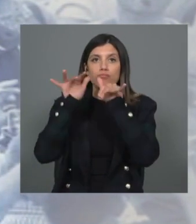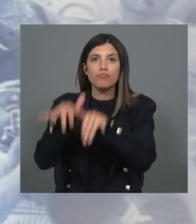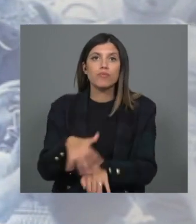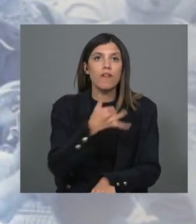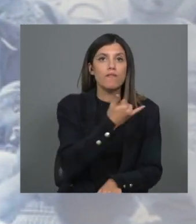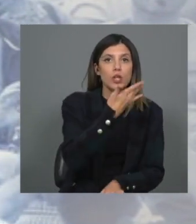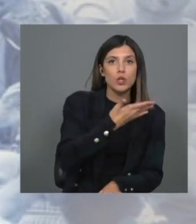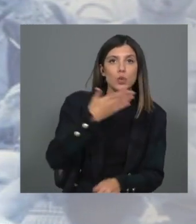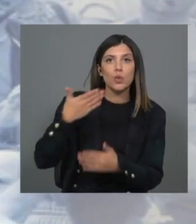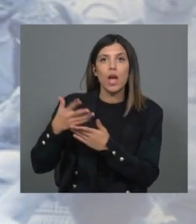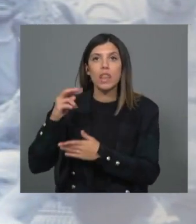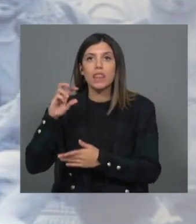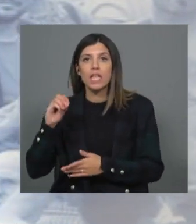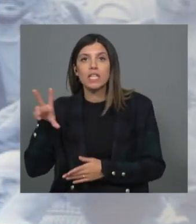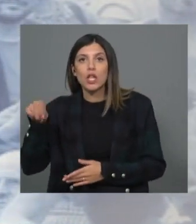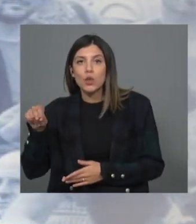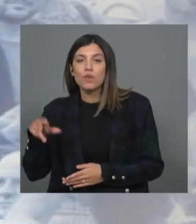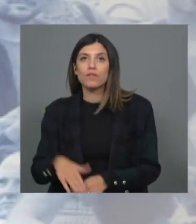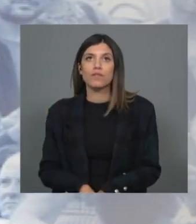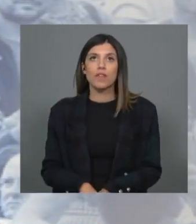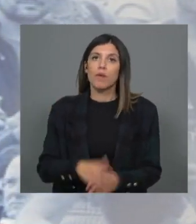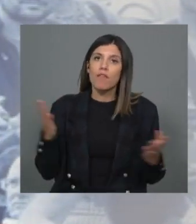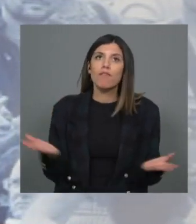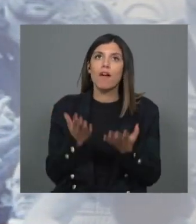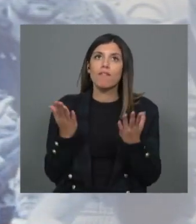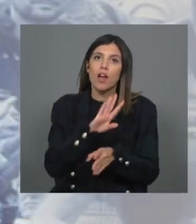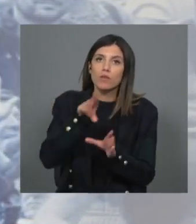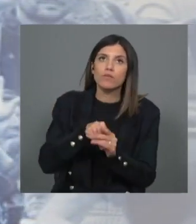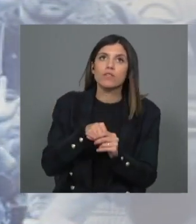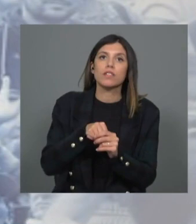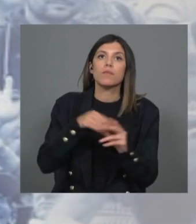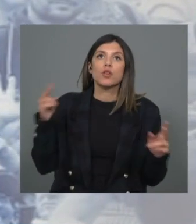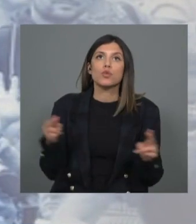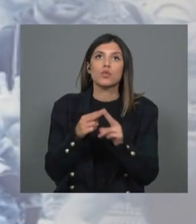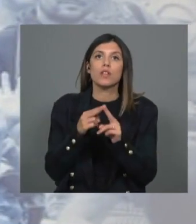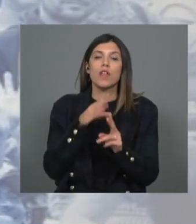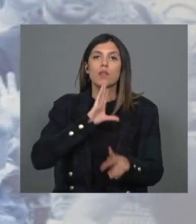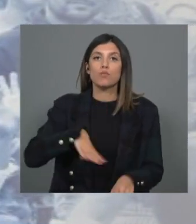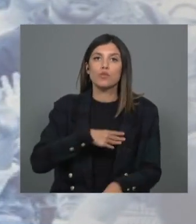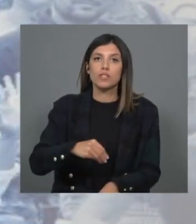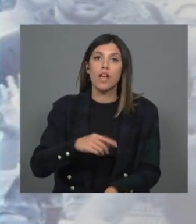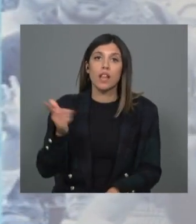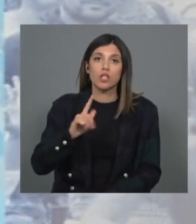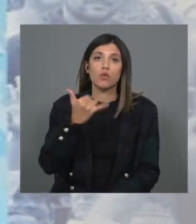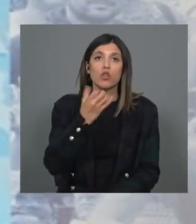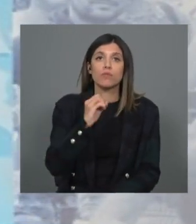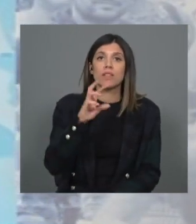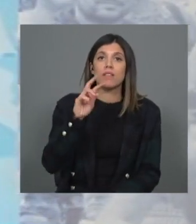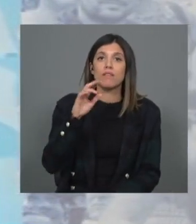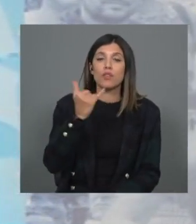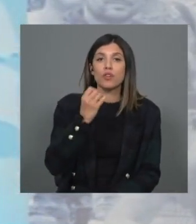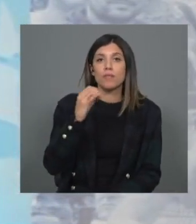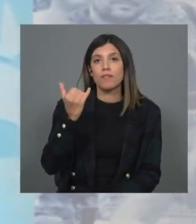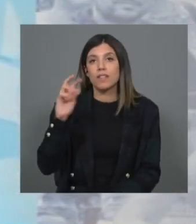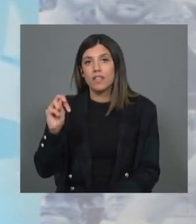novembro, como forma de envolver para a Jornada Mundial da Juventude de Lisboa 2023. É um tema que vamos analisar já